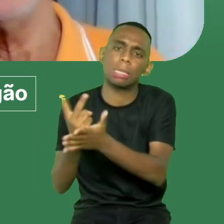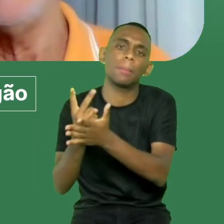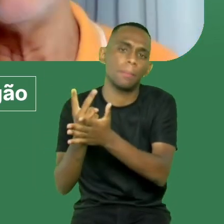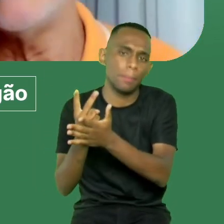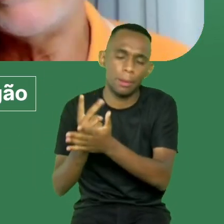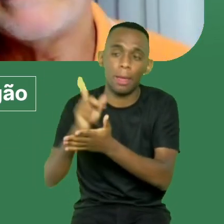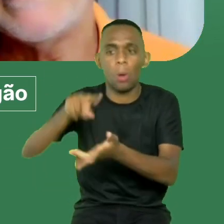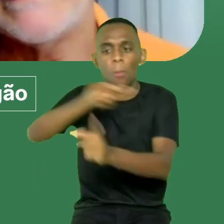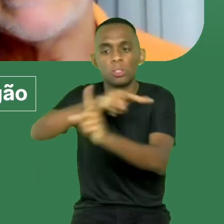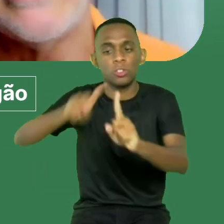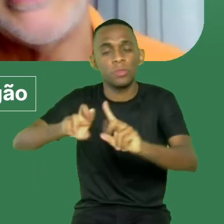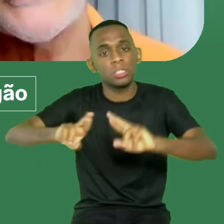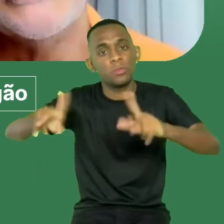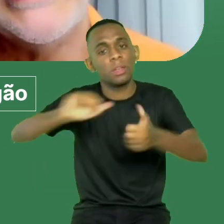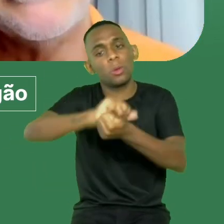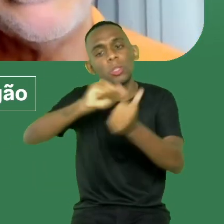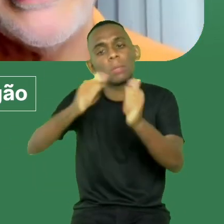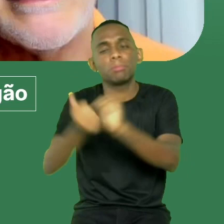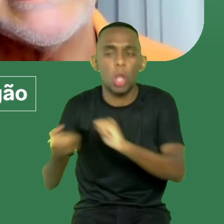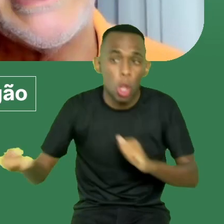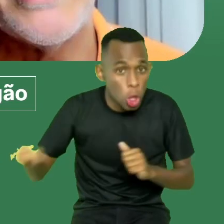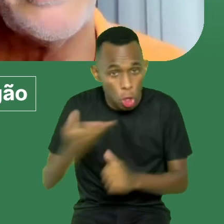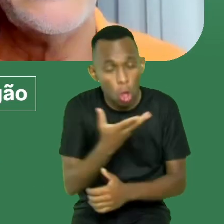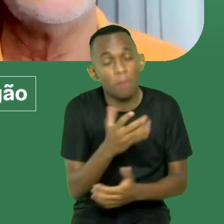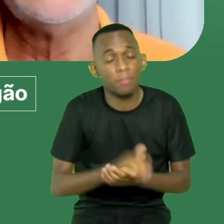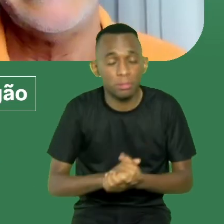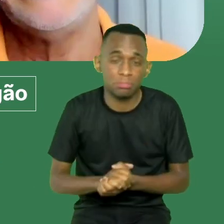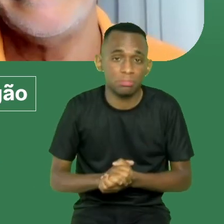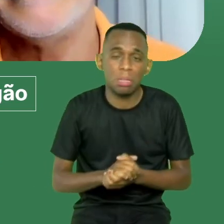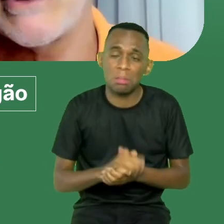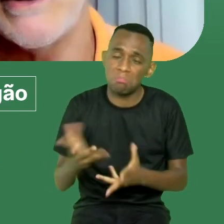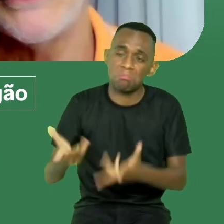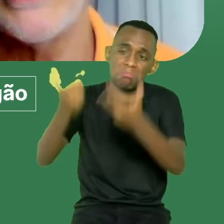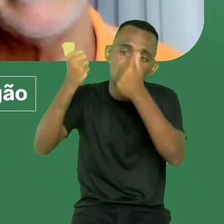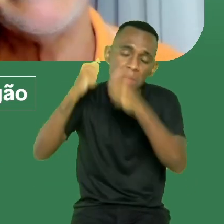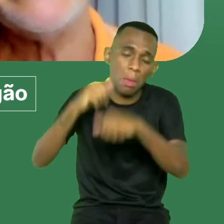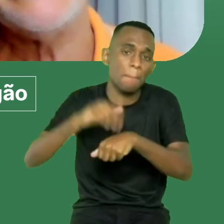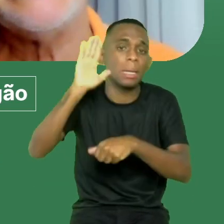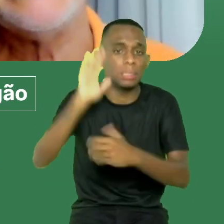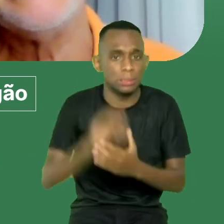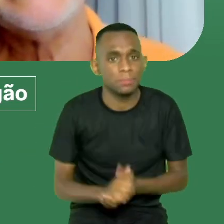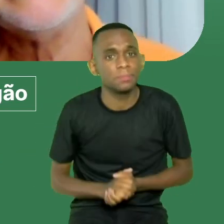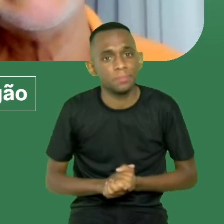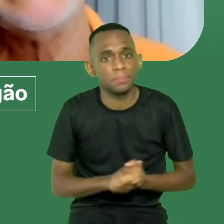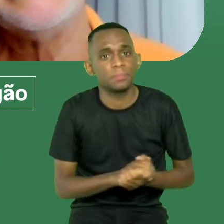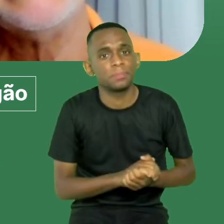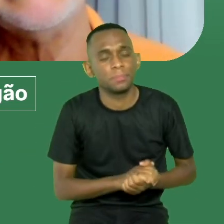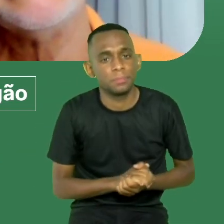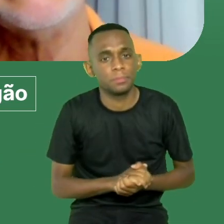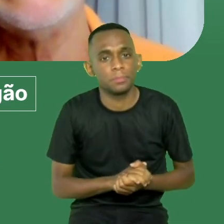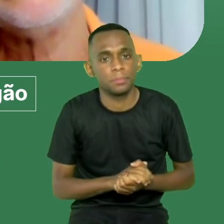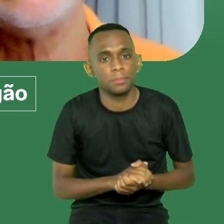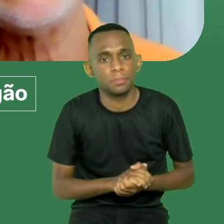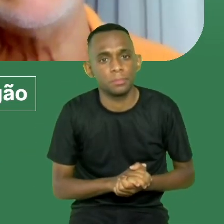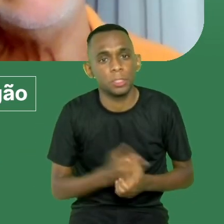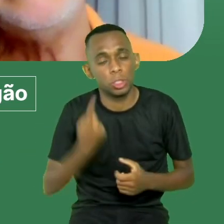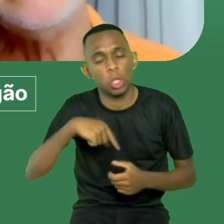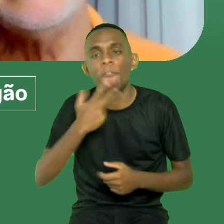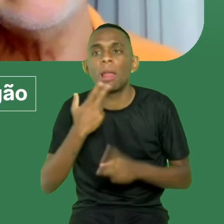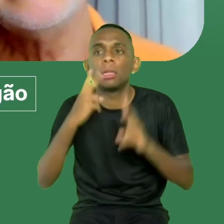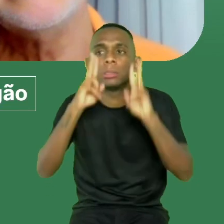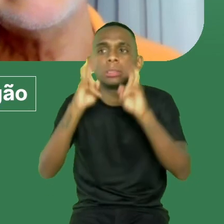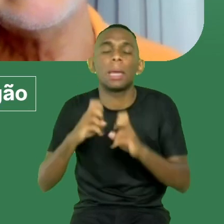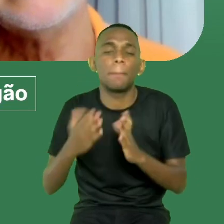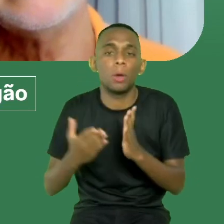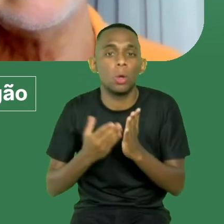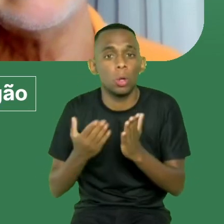interpretação. E É uma aí, outra a interpretação. Eu acho gente, que o livro fica mais rico sim, com isso. a gente falando aí de livro infantil, eu vou